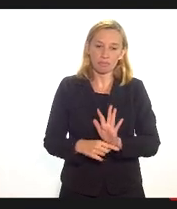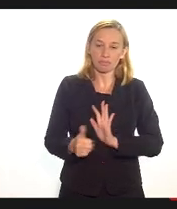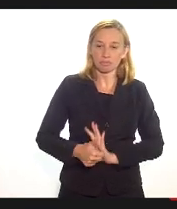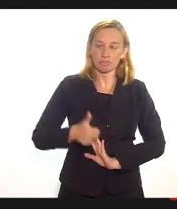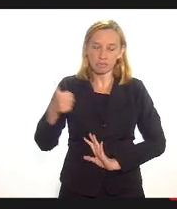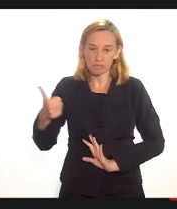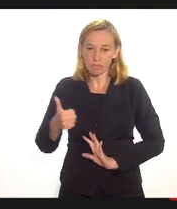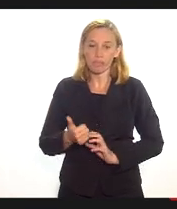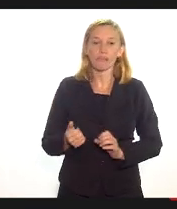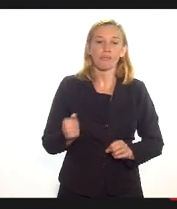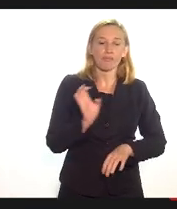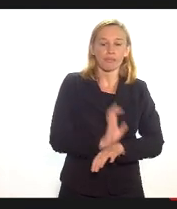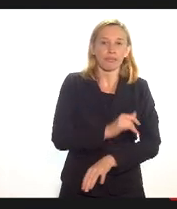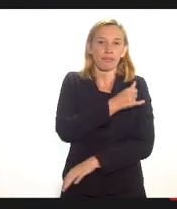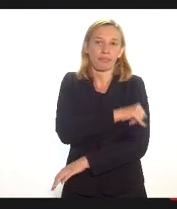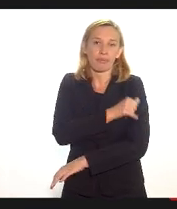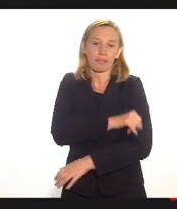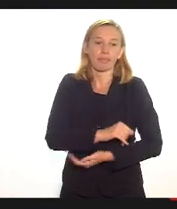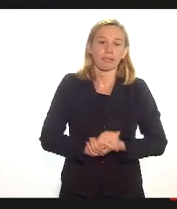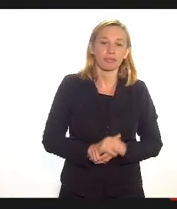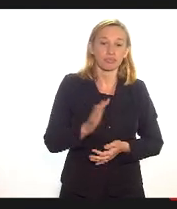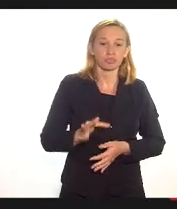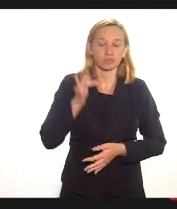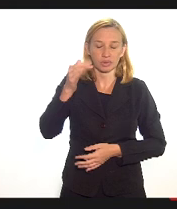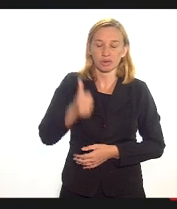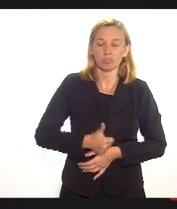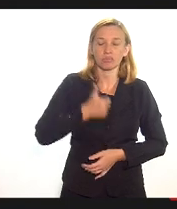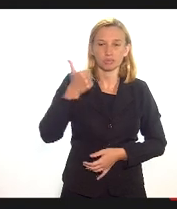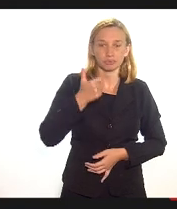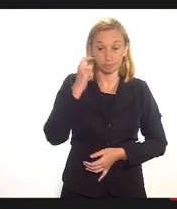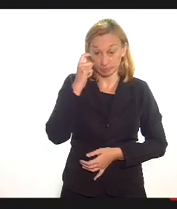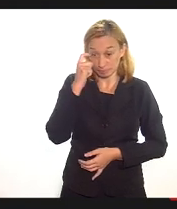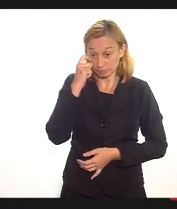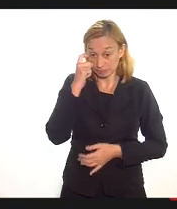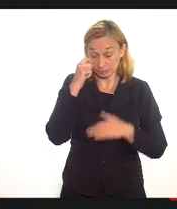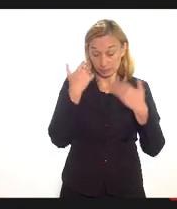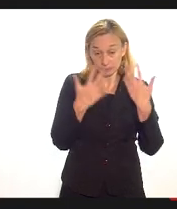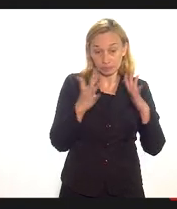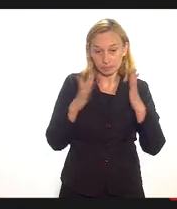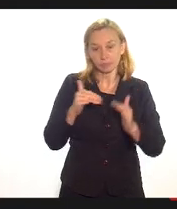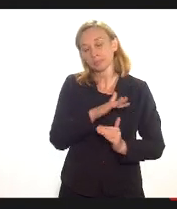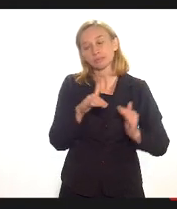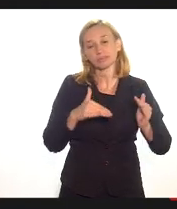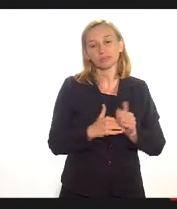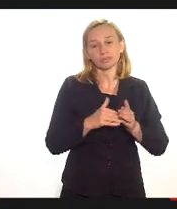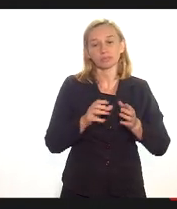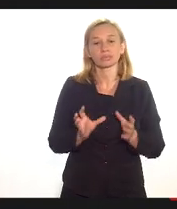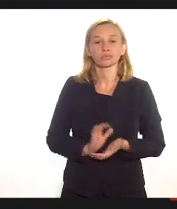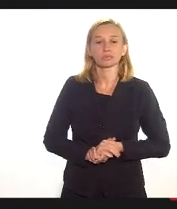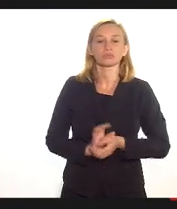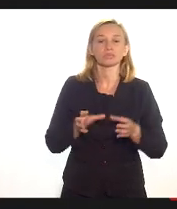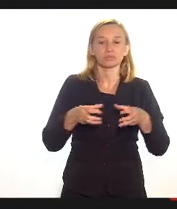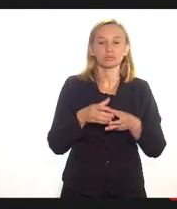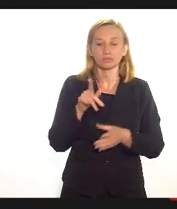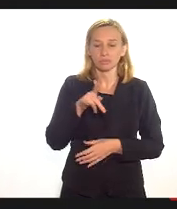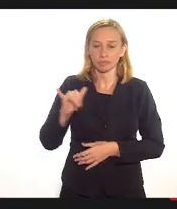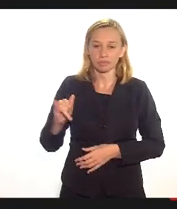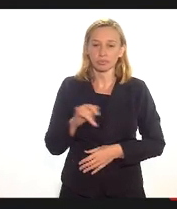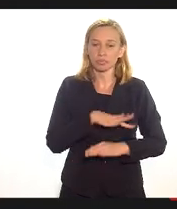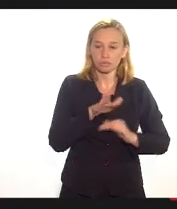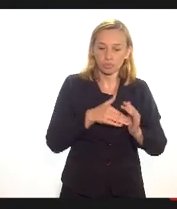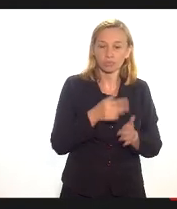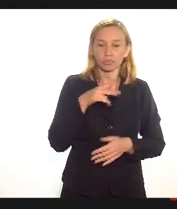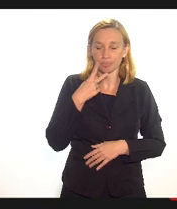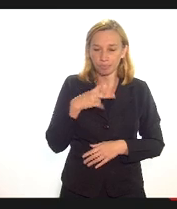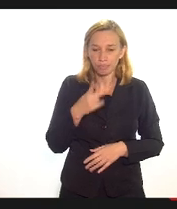vai levar o povo do Estado do Rio de Janeiro a um futuro muito melhor. Parabéns a todos os participantes, todas as falas de